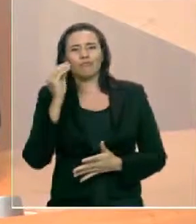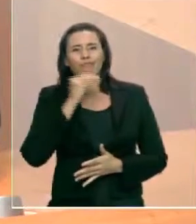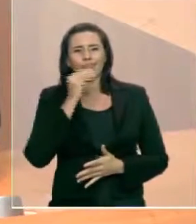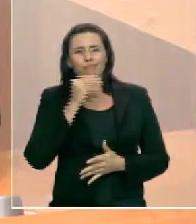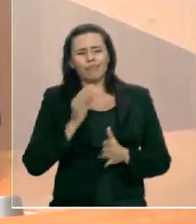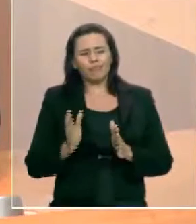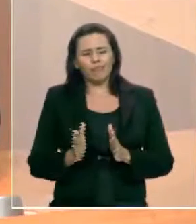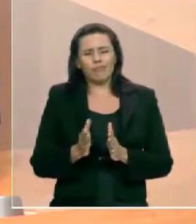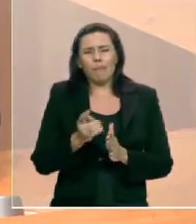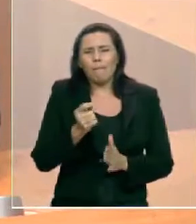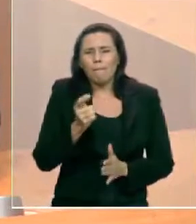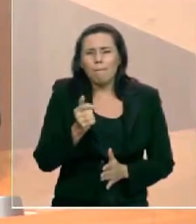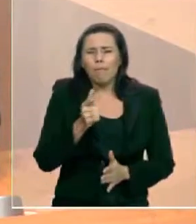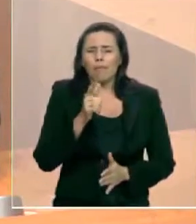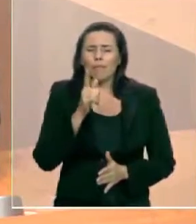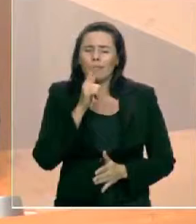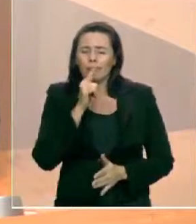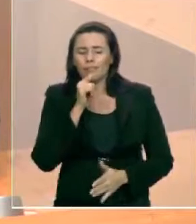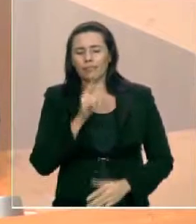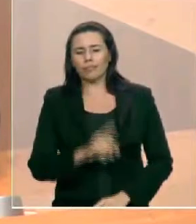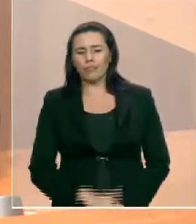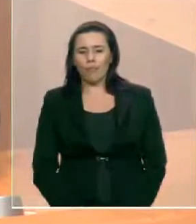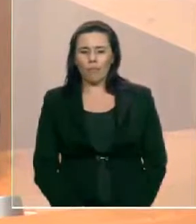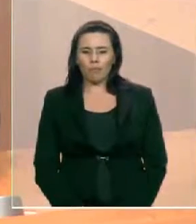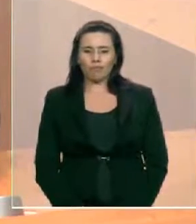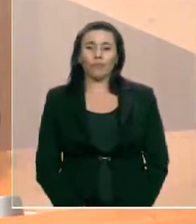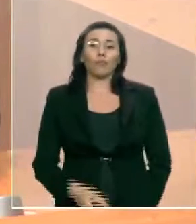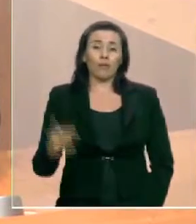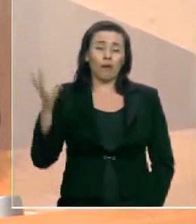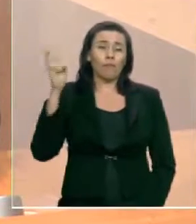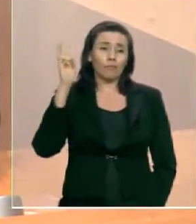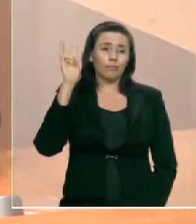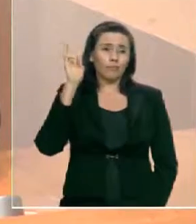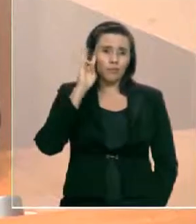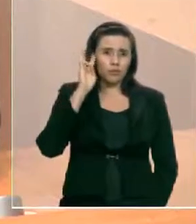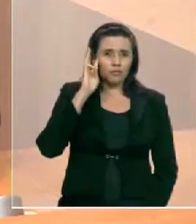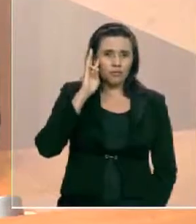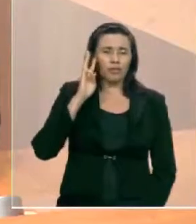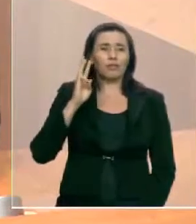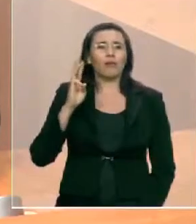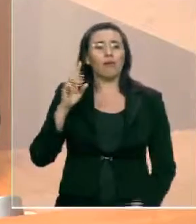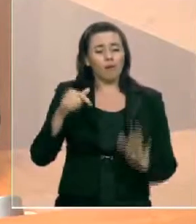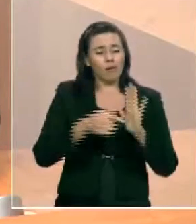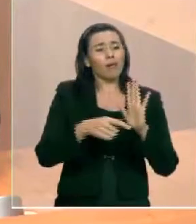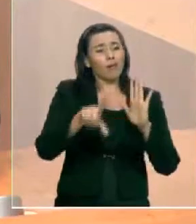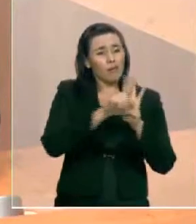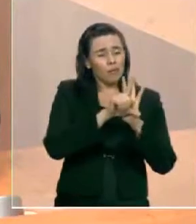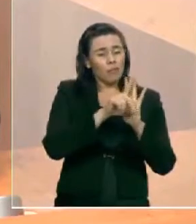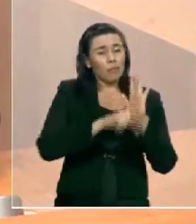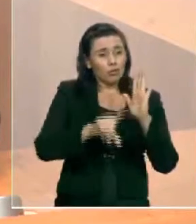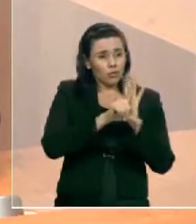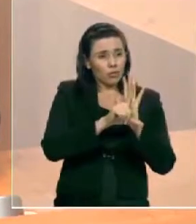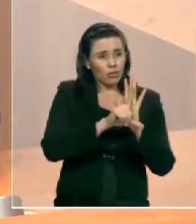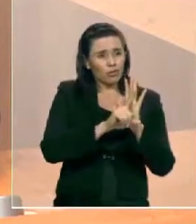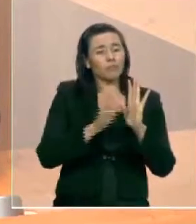terça-feira já foi aprovado aqui pela Assembleia. E espero que